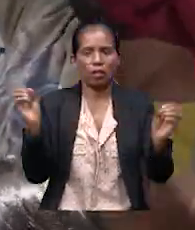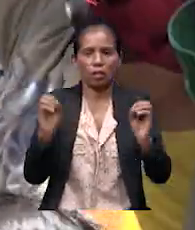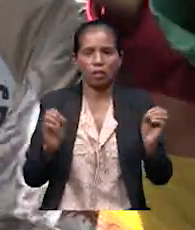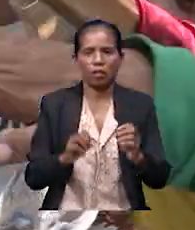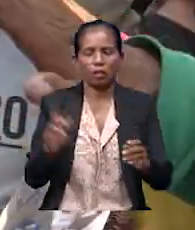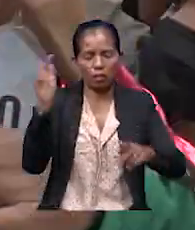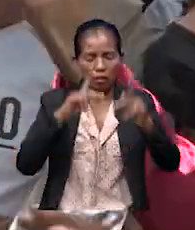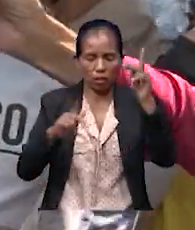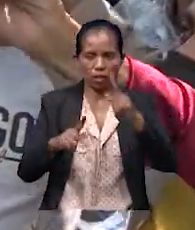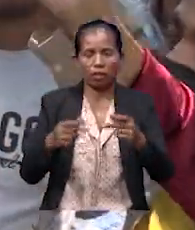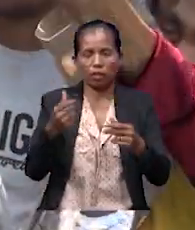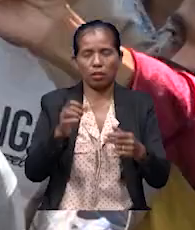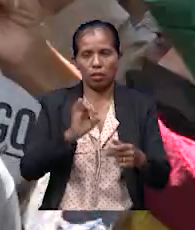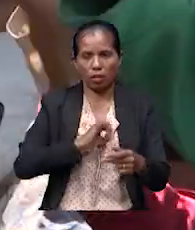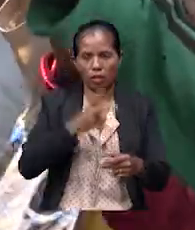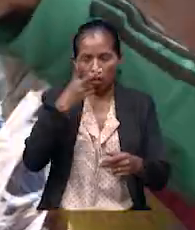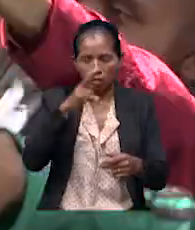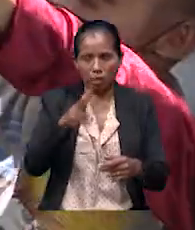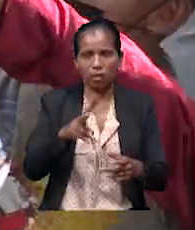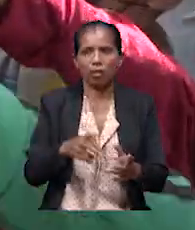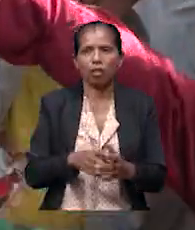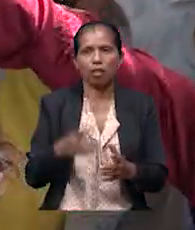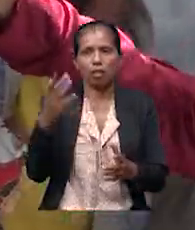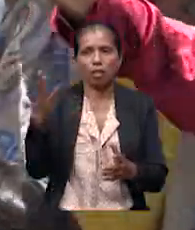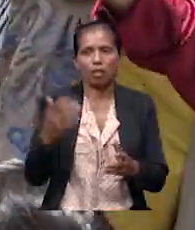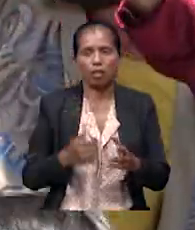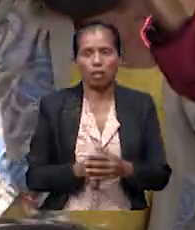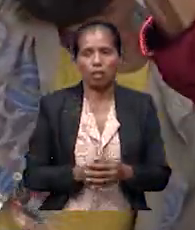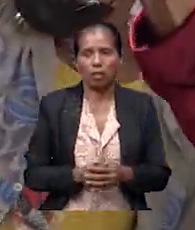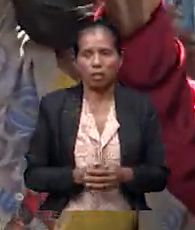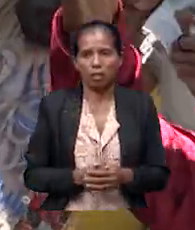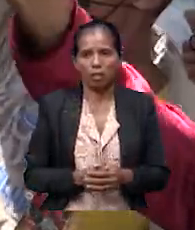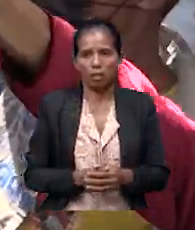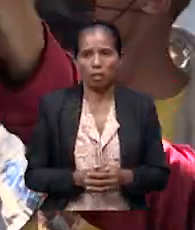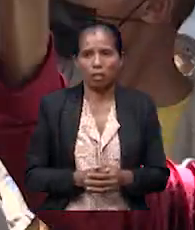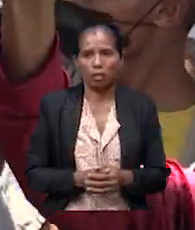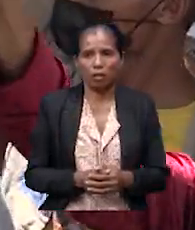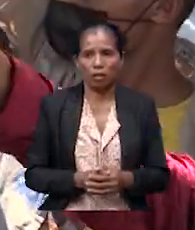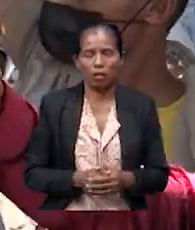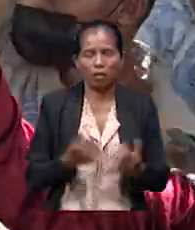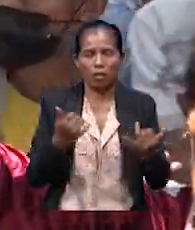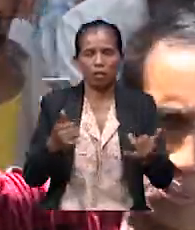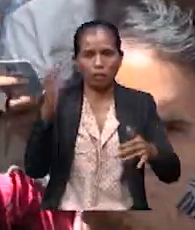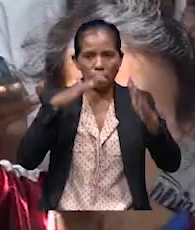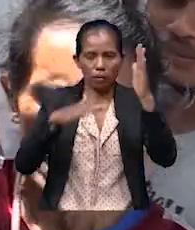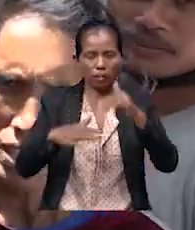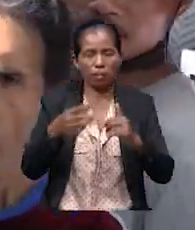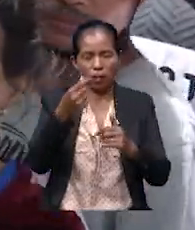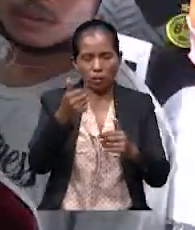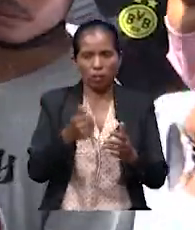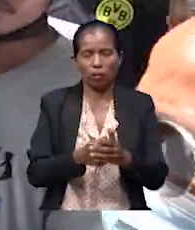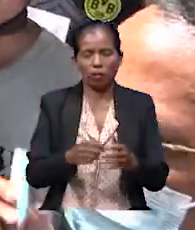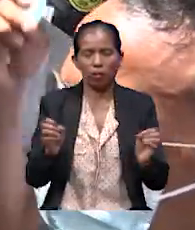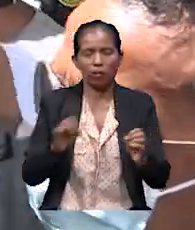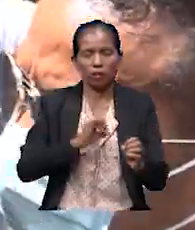causa ituan wen botne ba hau hare ia ba ita ne sirne ba treatment hare ne idane ma ka causa ituan desentendimento idane